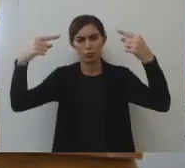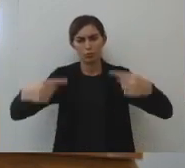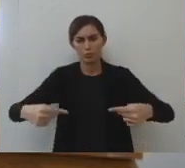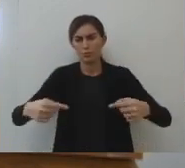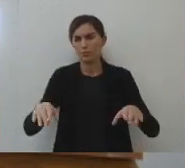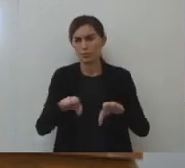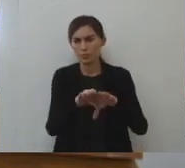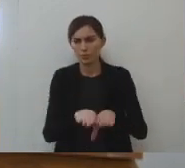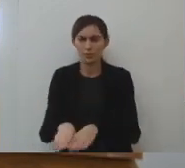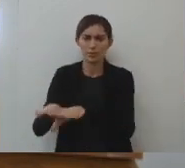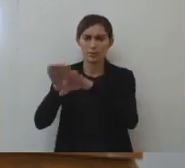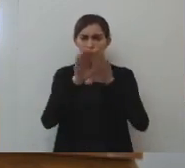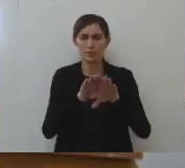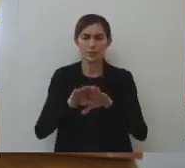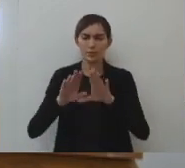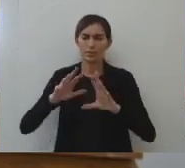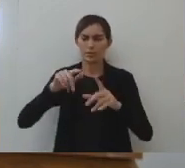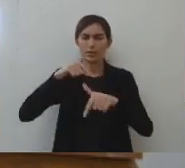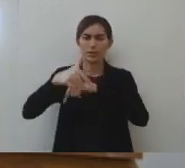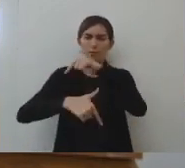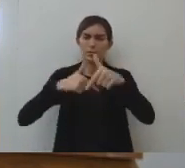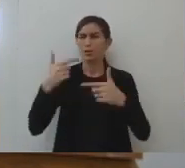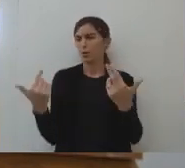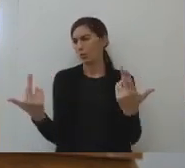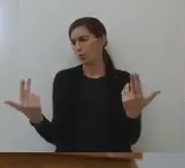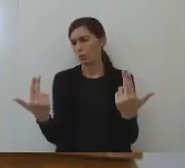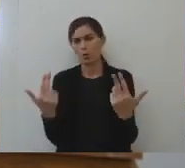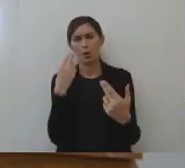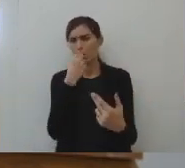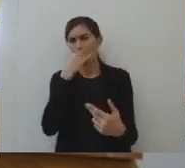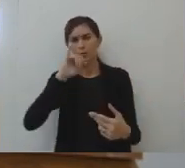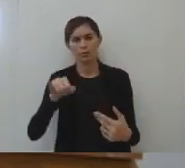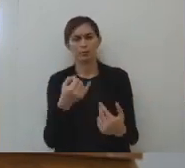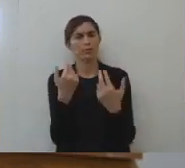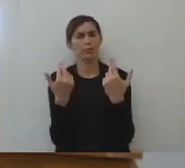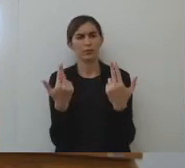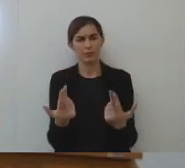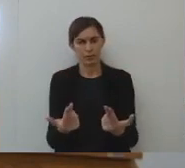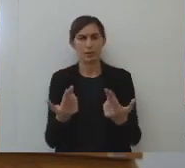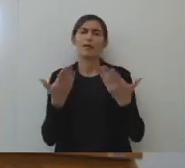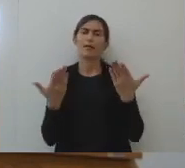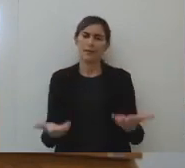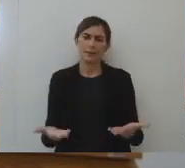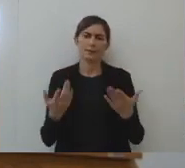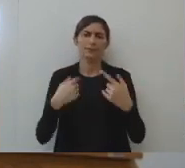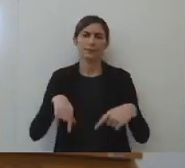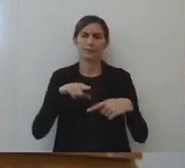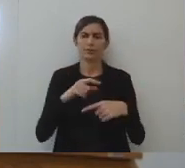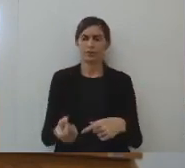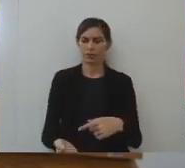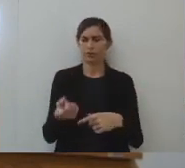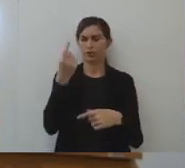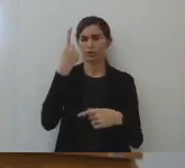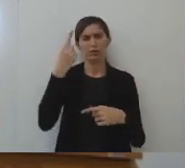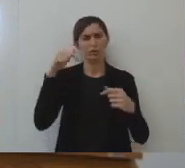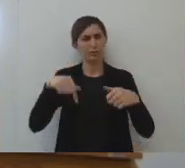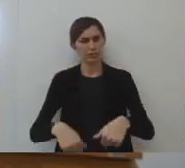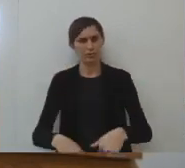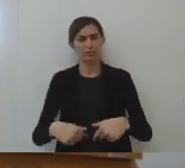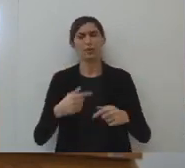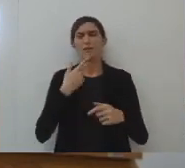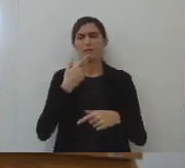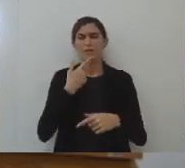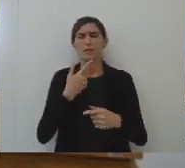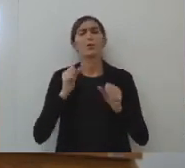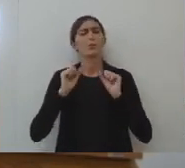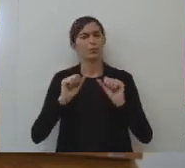mesma maneira no mundo do trabalho e terem as mesmas oportunidades. Isso é quando a gente estranha essa realidade e a gente